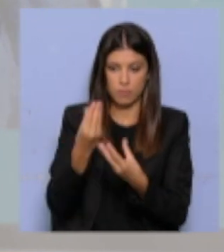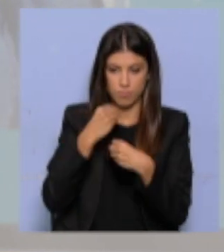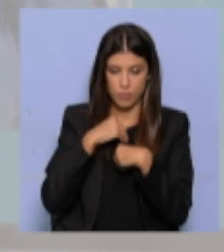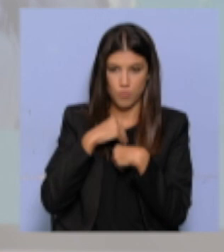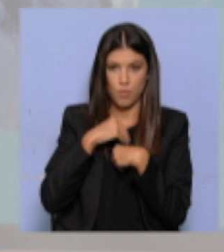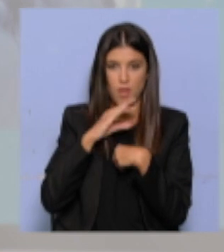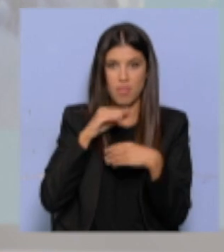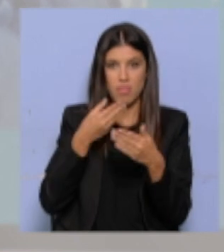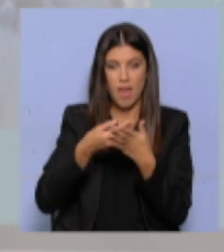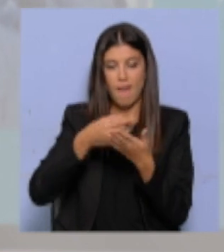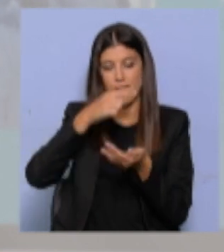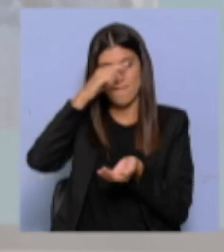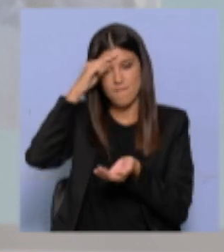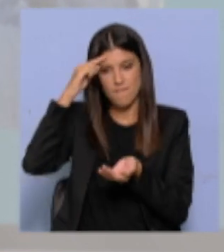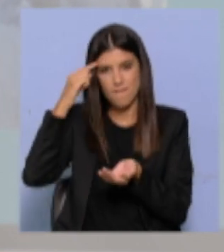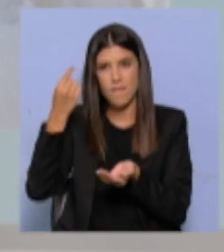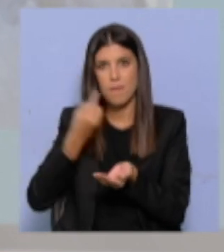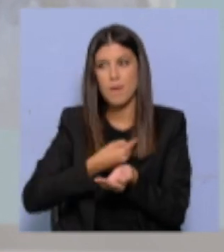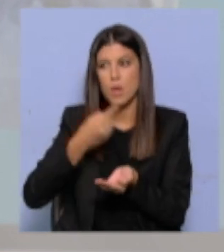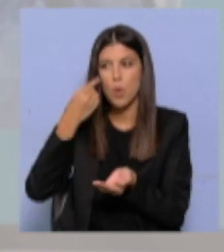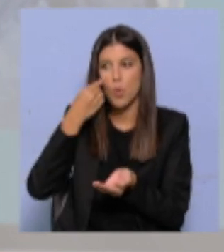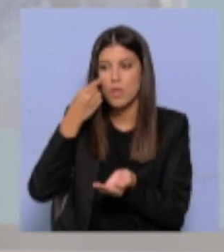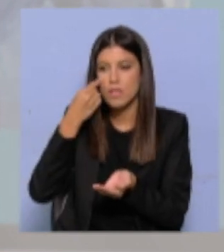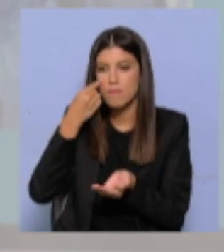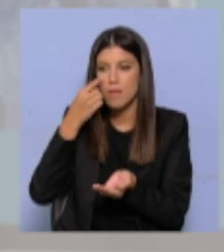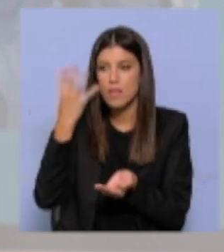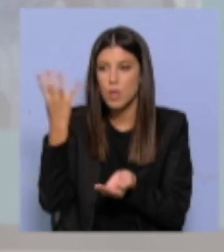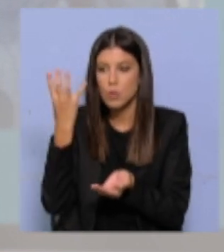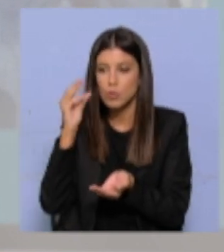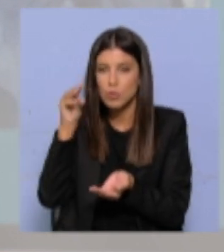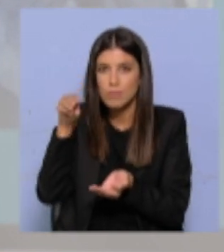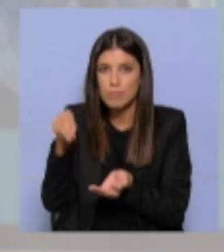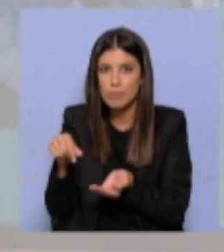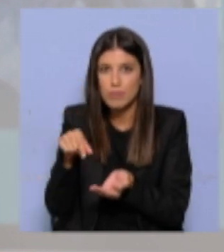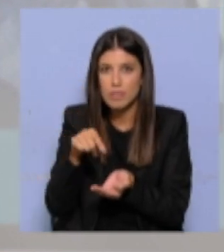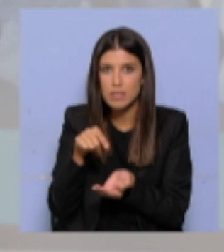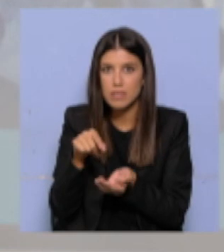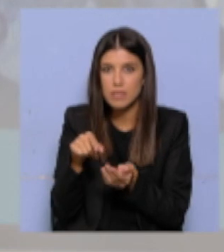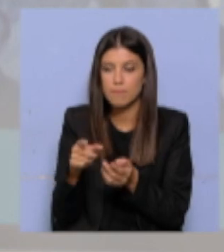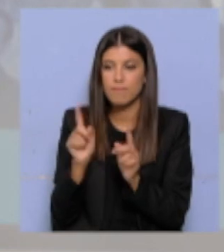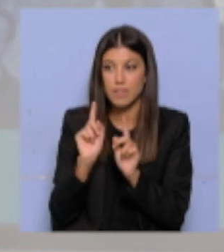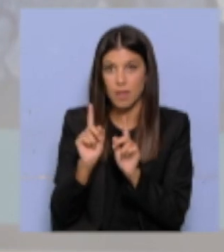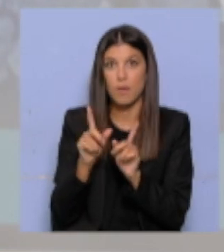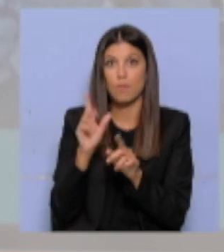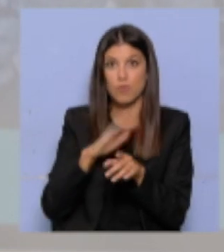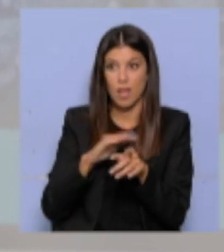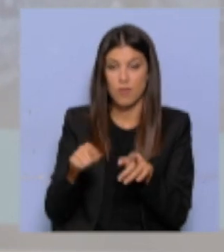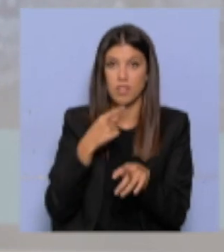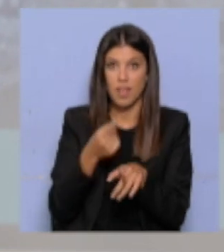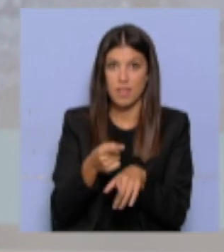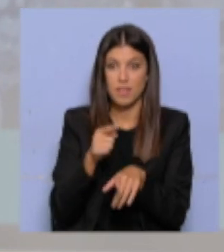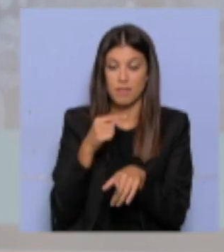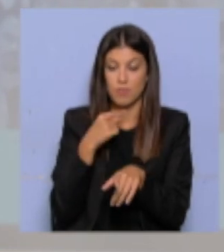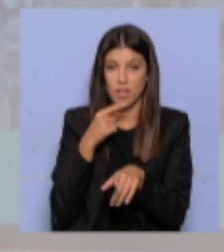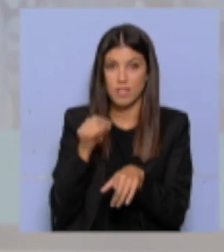grande conhecimento da cultura local, não é? Também. Requer, primeiro, lá está, o aprender. Primeiro temos que aprender, temos que